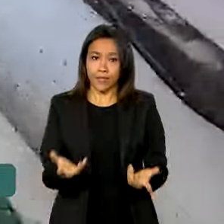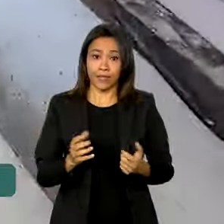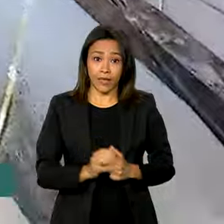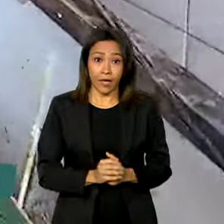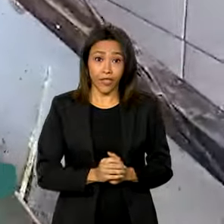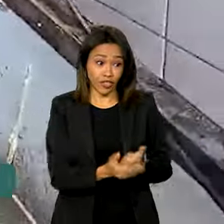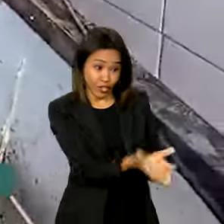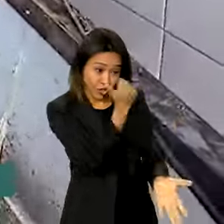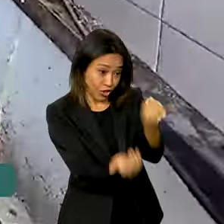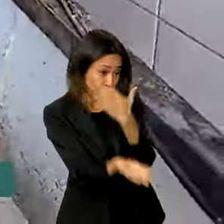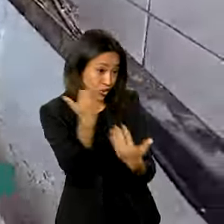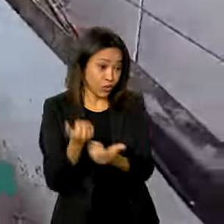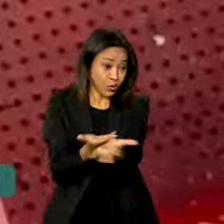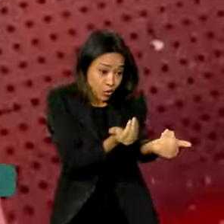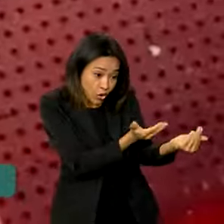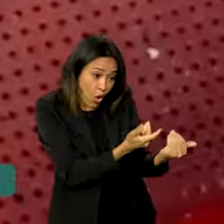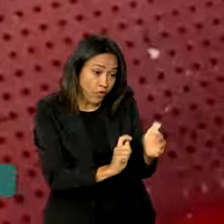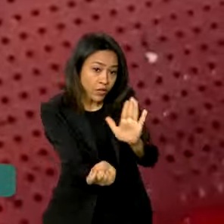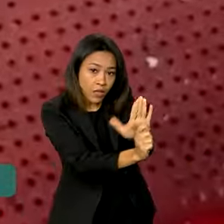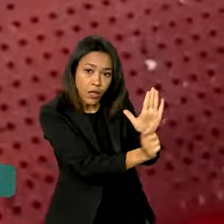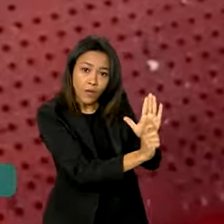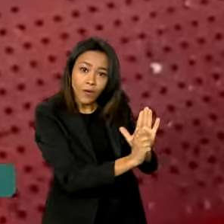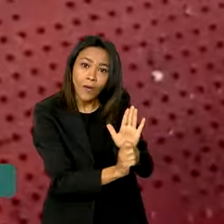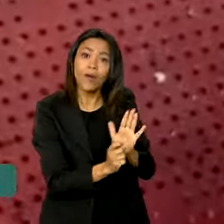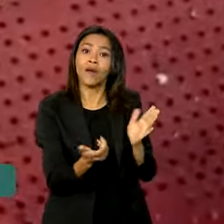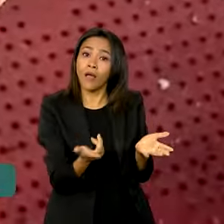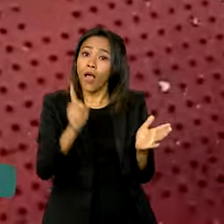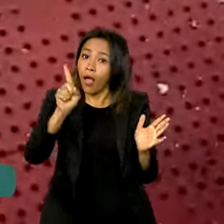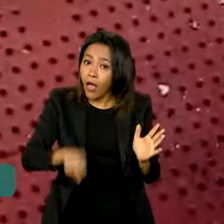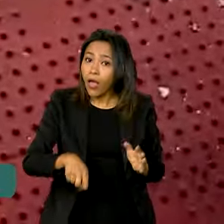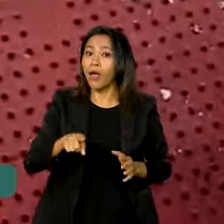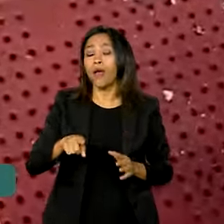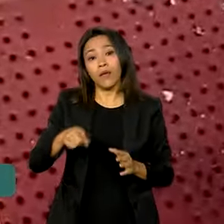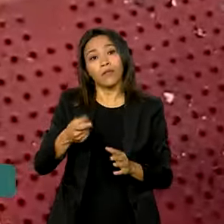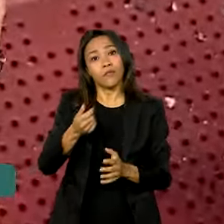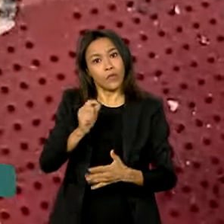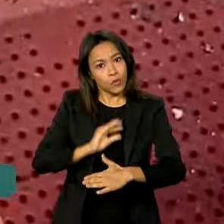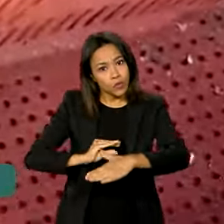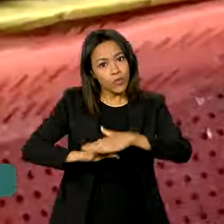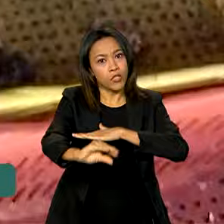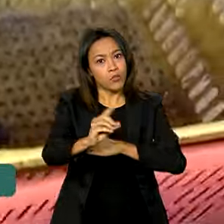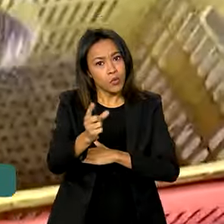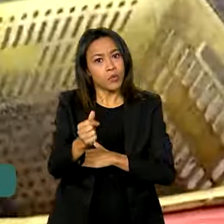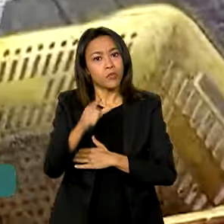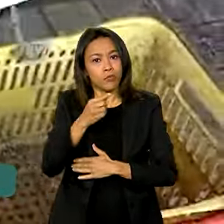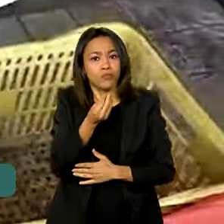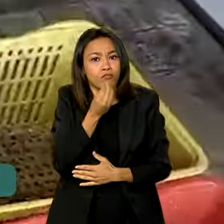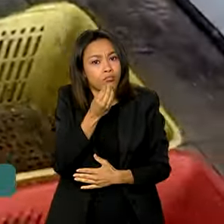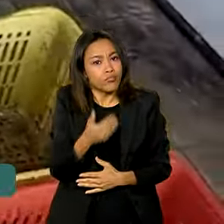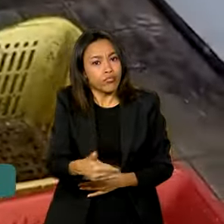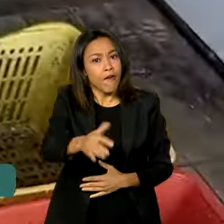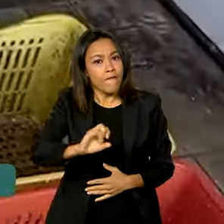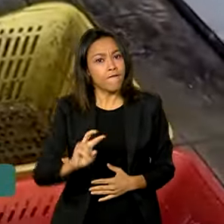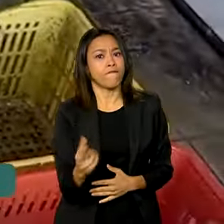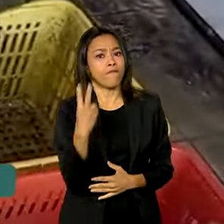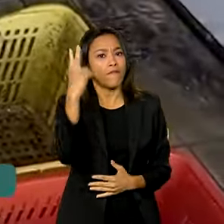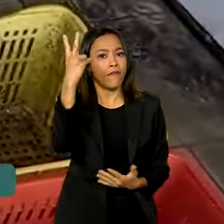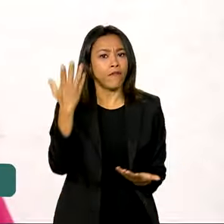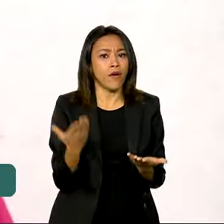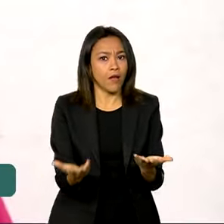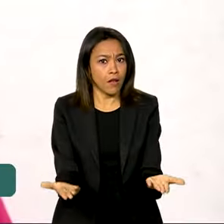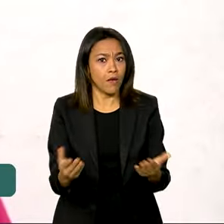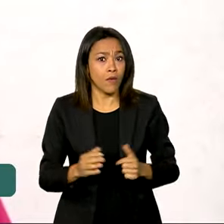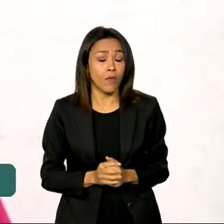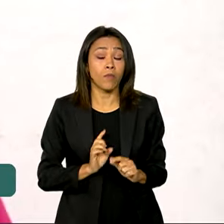muitos jovens da droga. É um investimento que deveria ter mais valor. Né? Mais valor